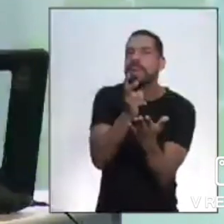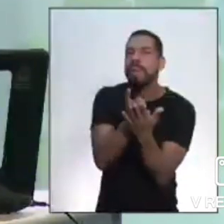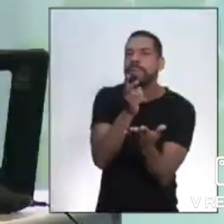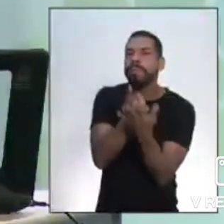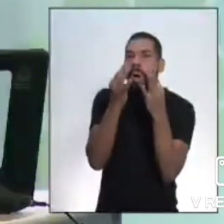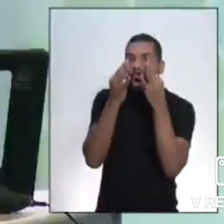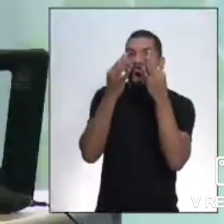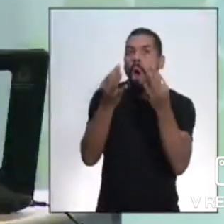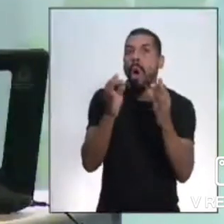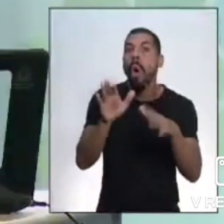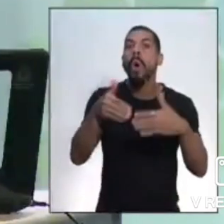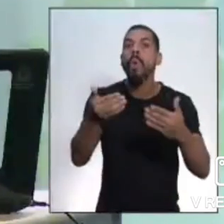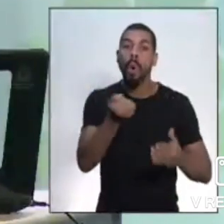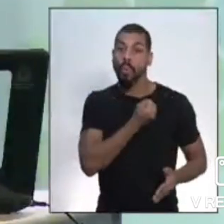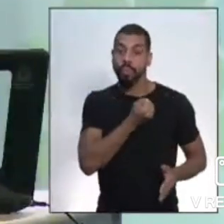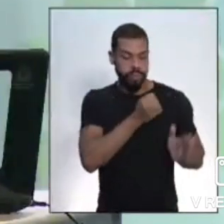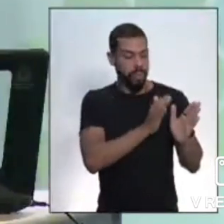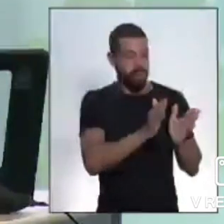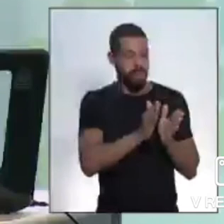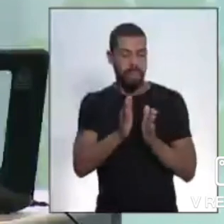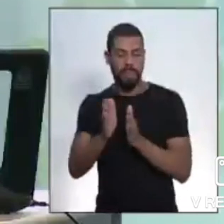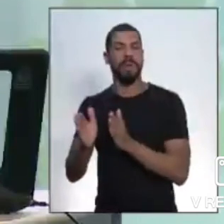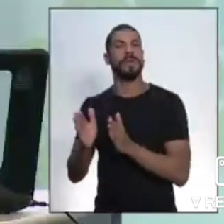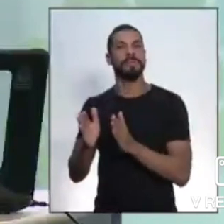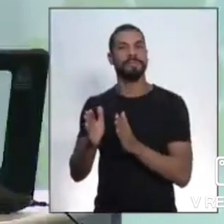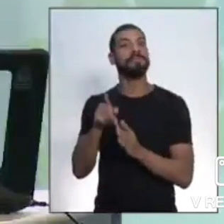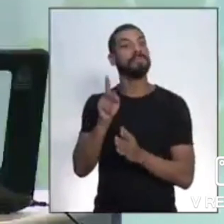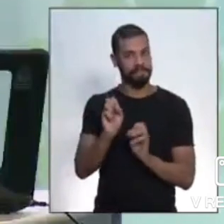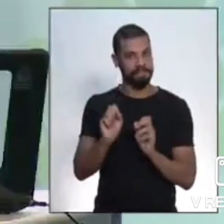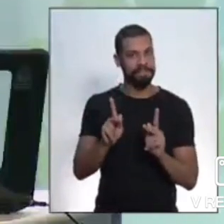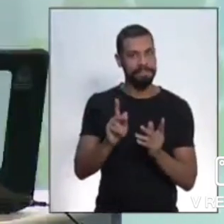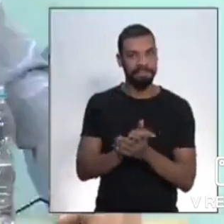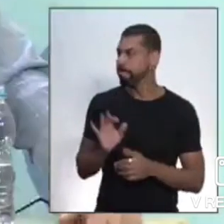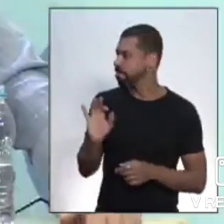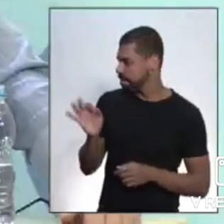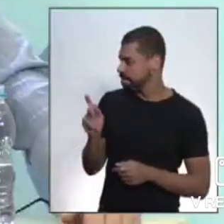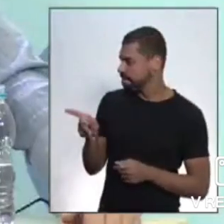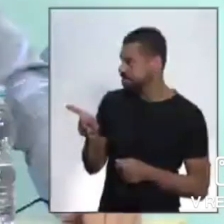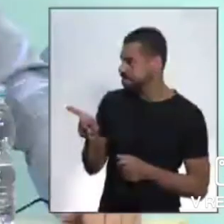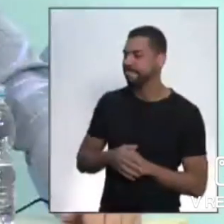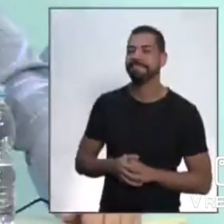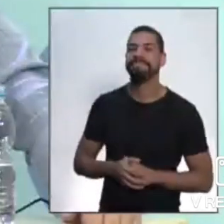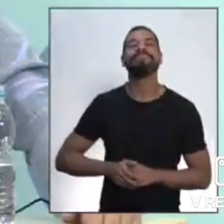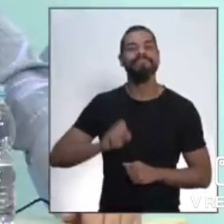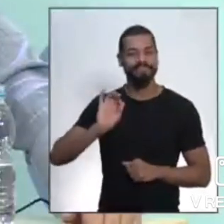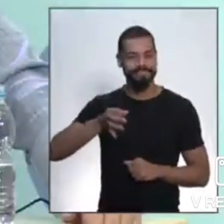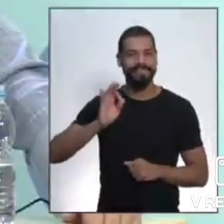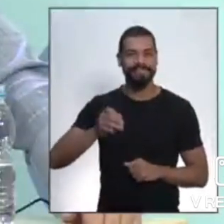a razão dessa sequência, como ela se localiza nessa sequência, não é isso, Marcos? Exatamente.